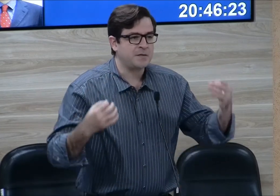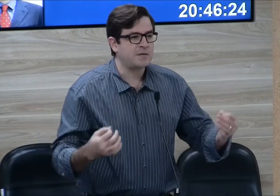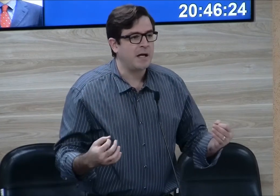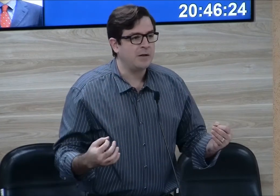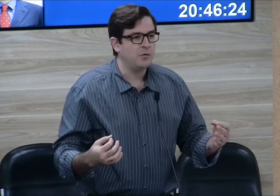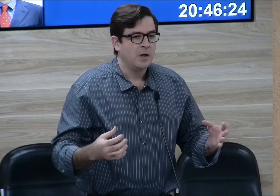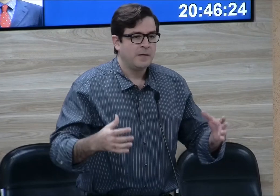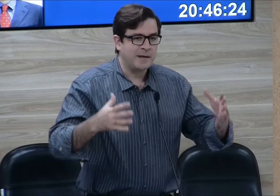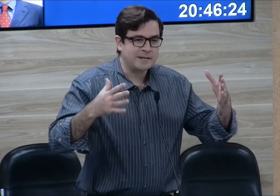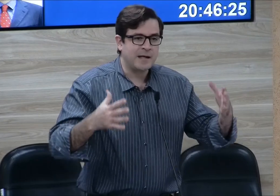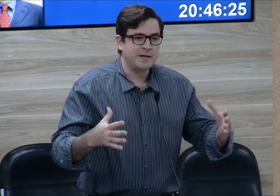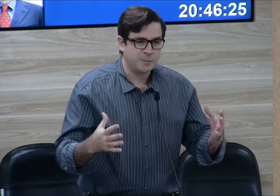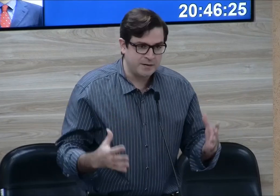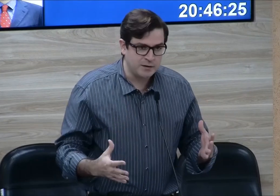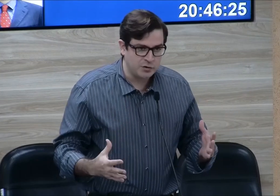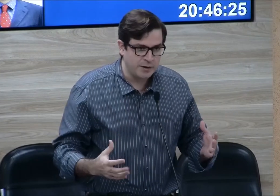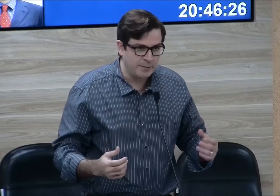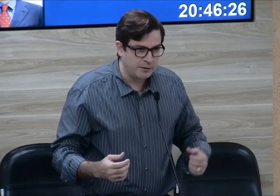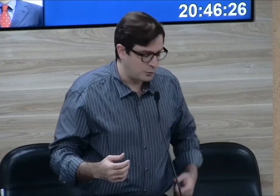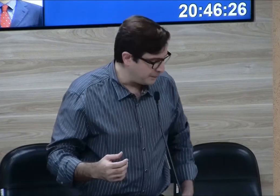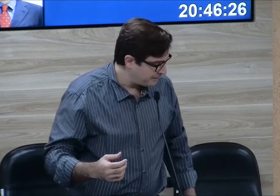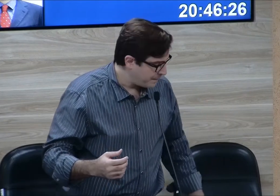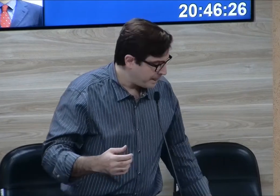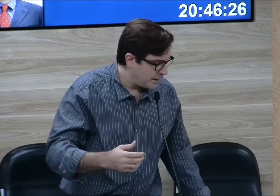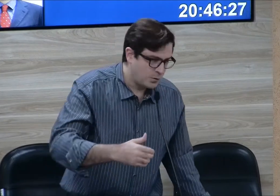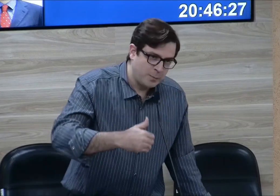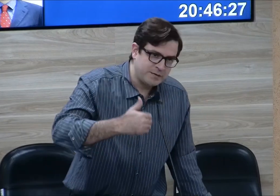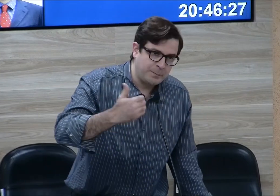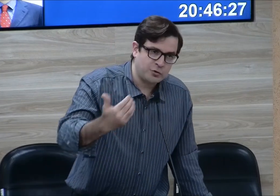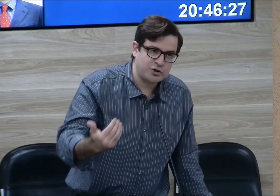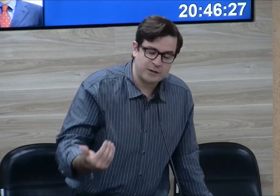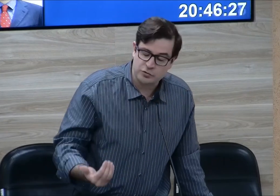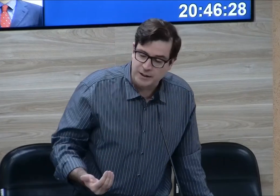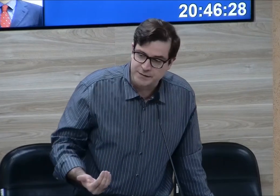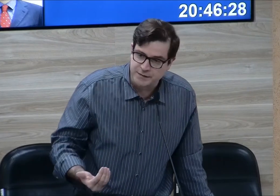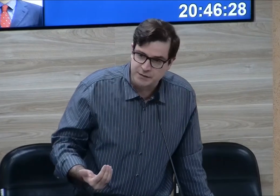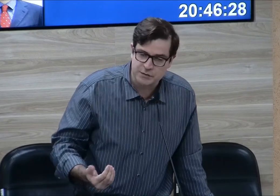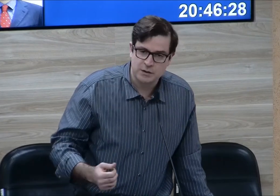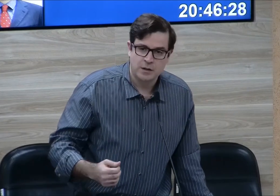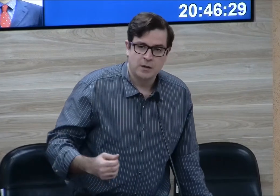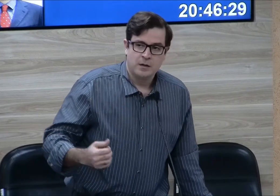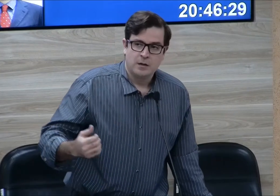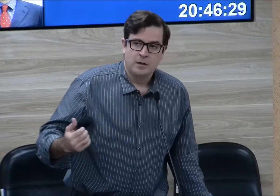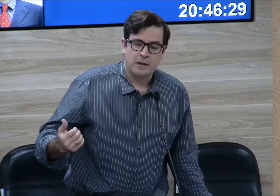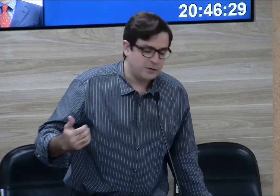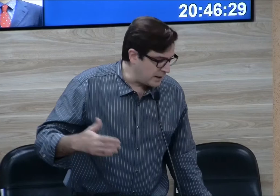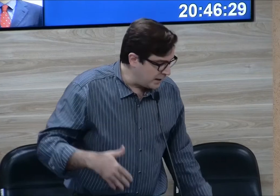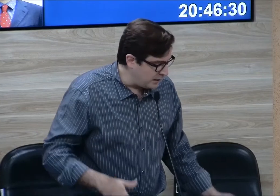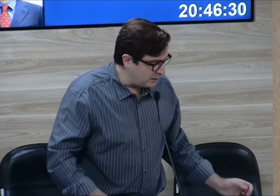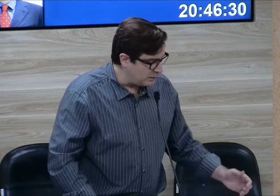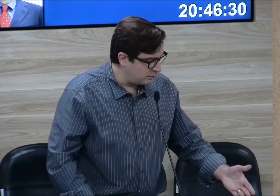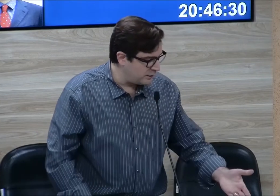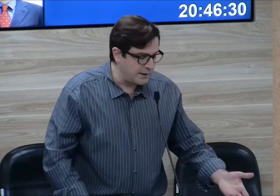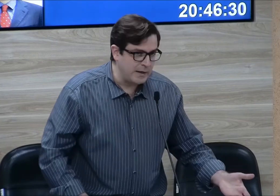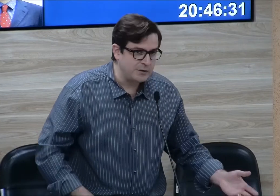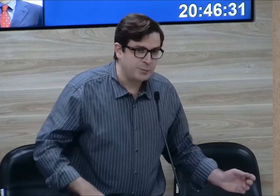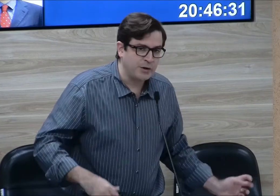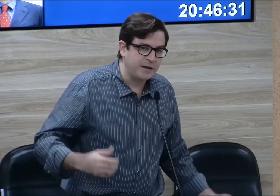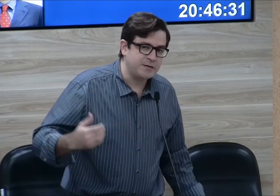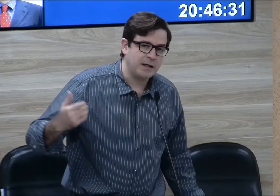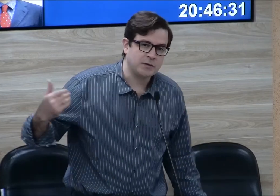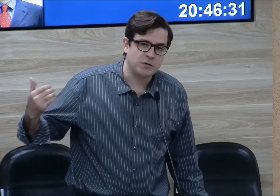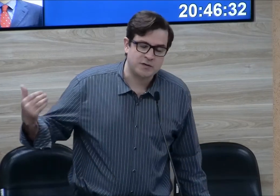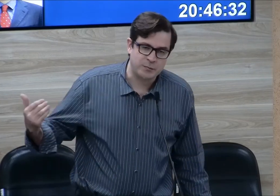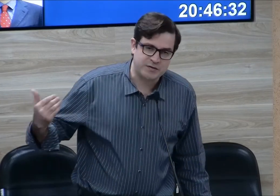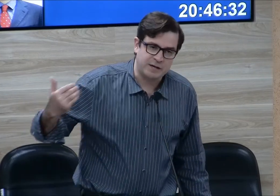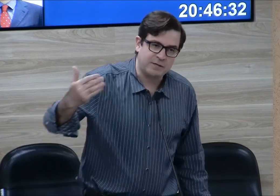ser pensado nas áreas para estacionamento. Como esse projeto já existe, ele tem validade por